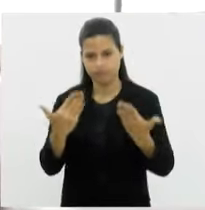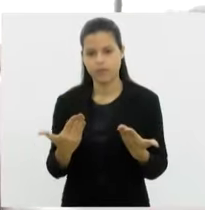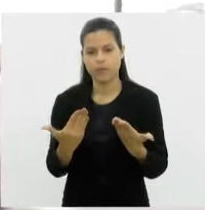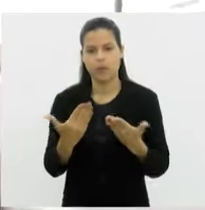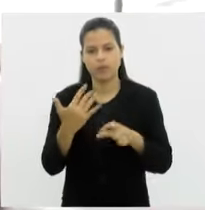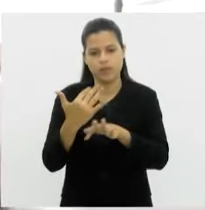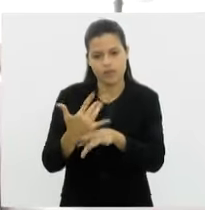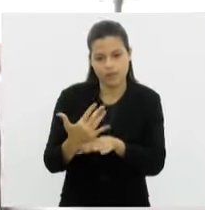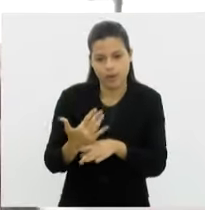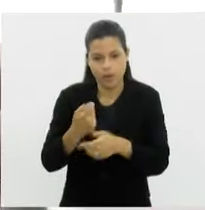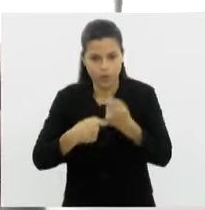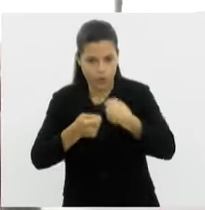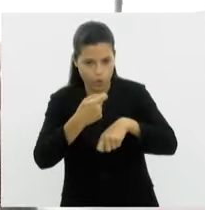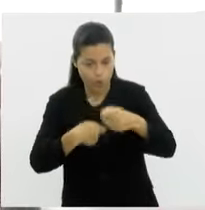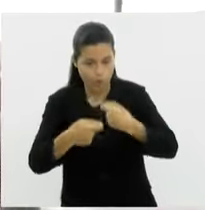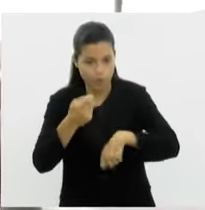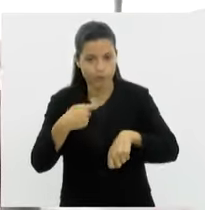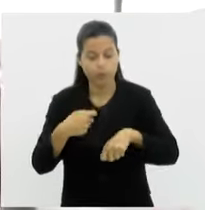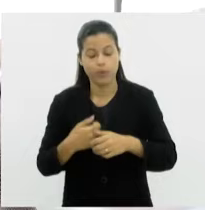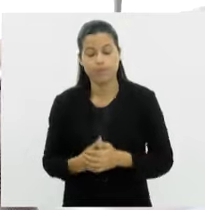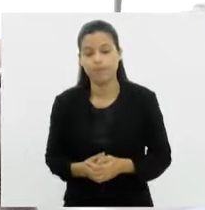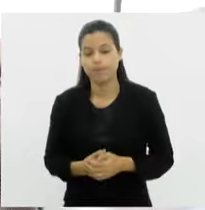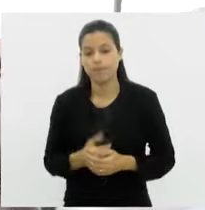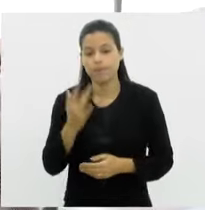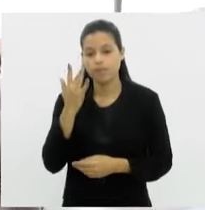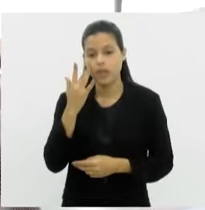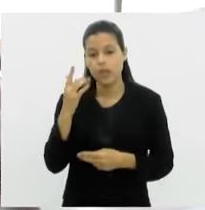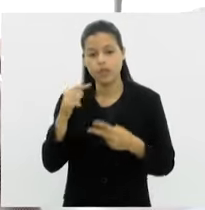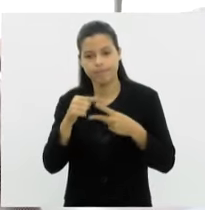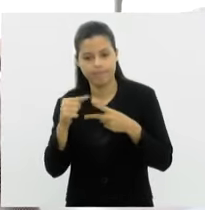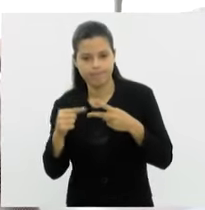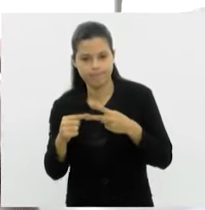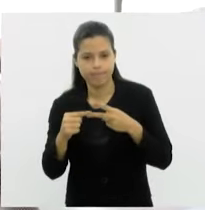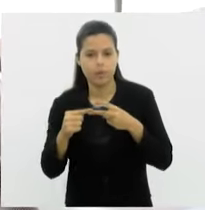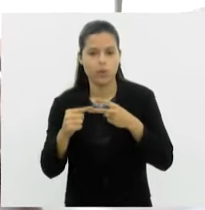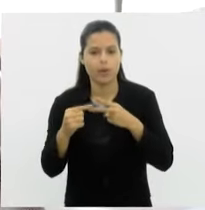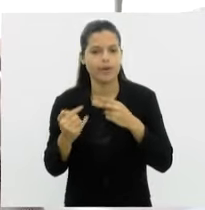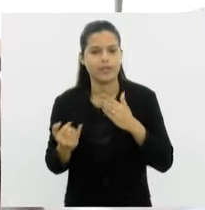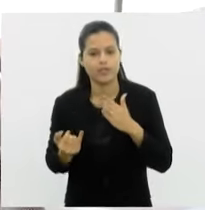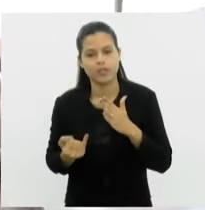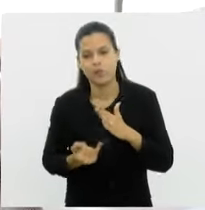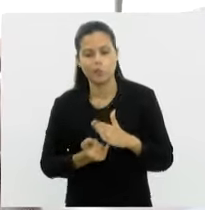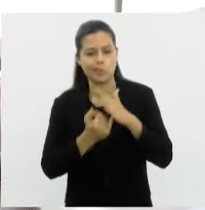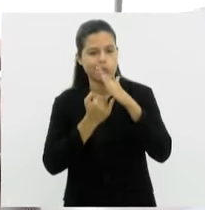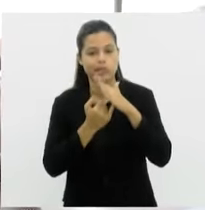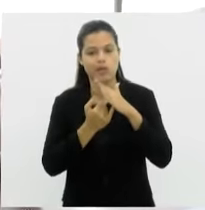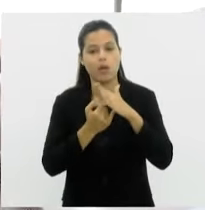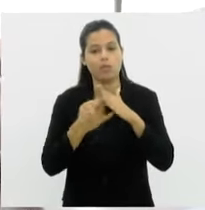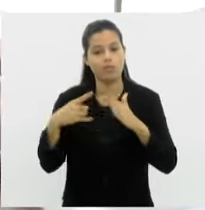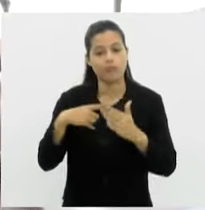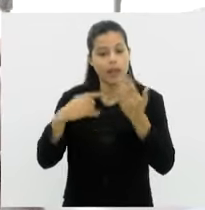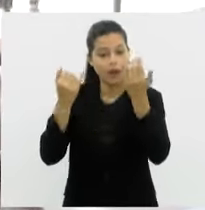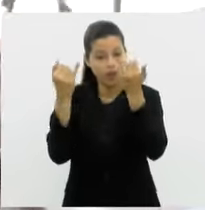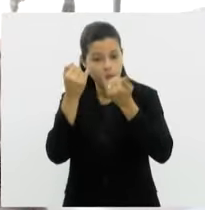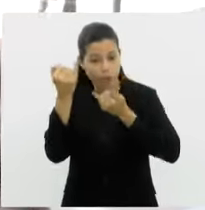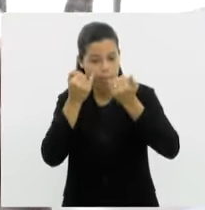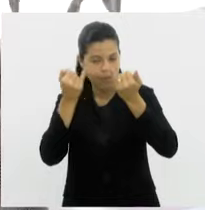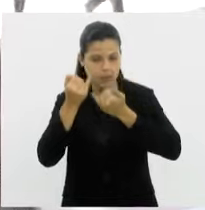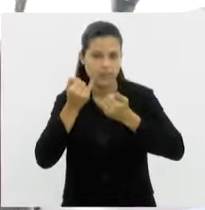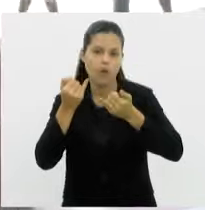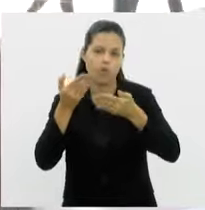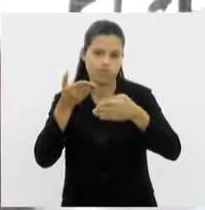Urbano e Econômico. E eu acho que essas duas instituições é onde deverão ter as informações e os